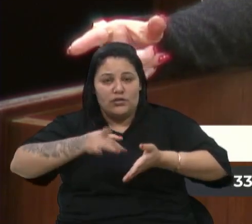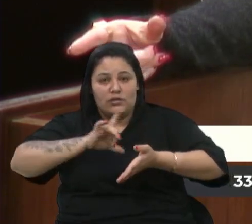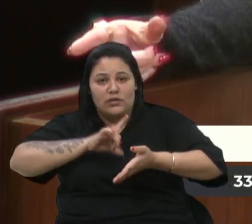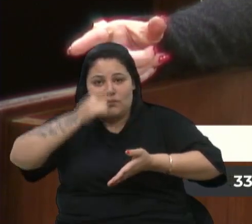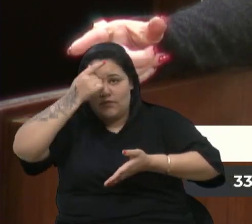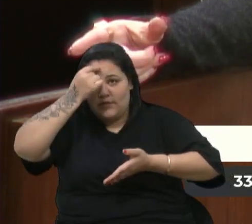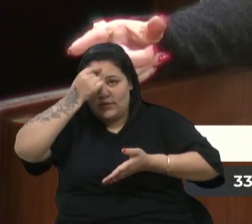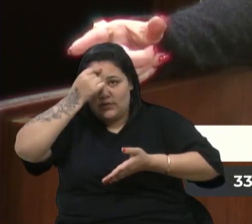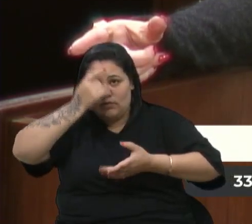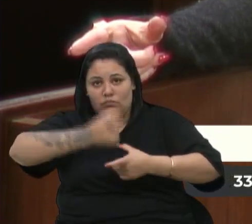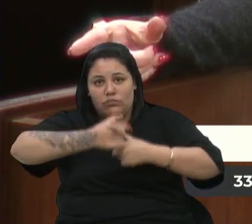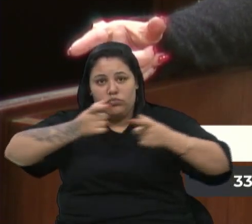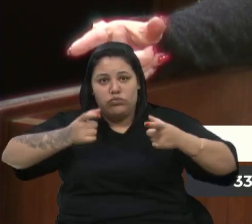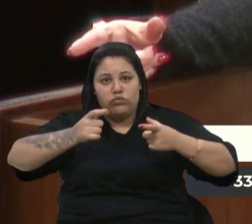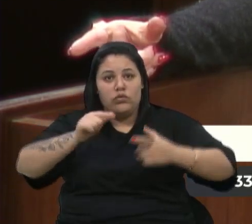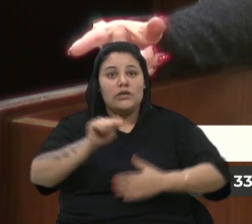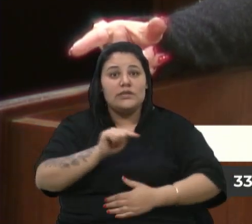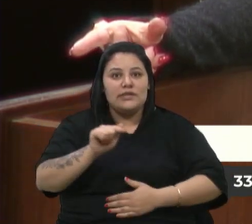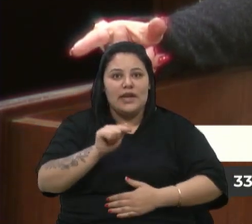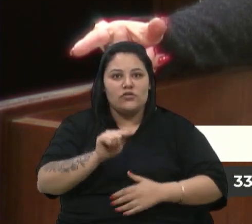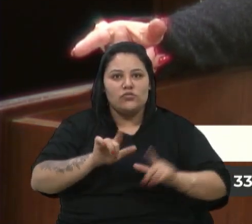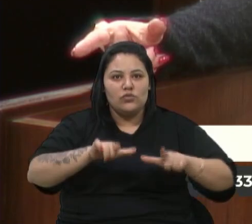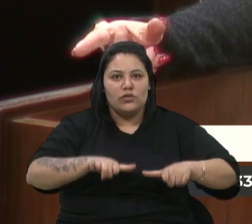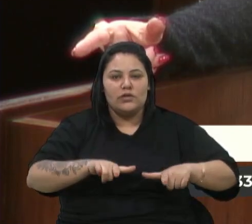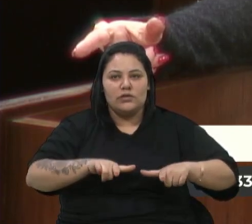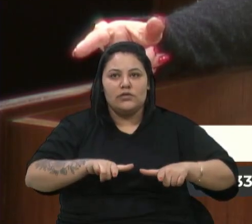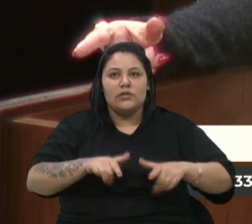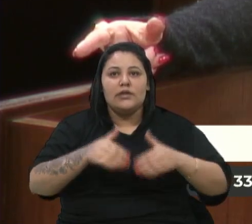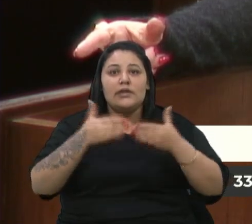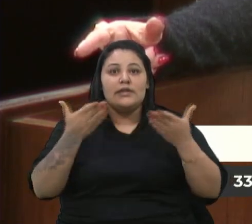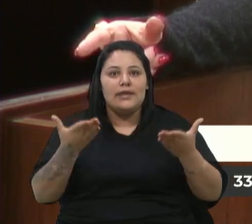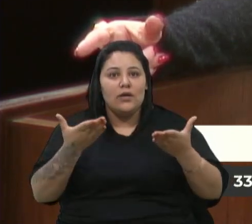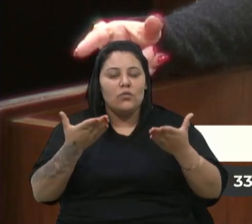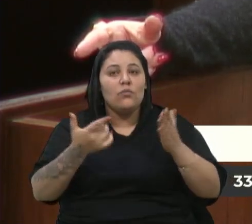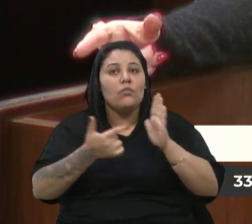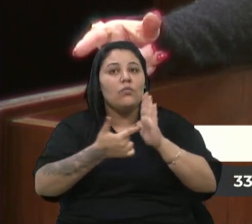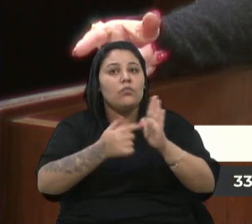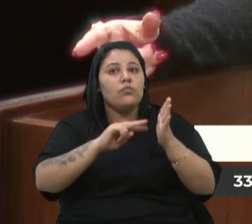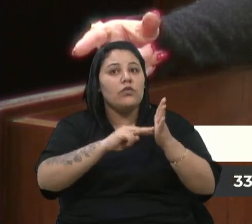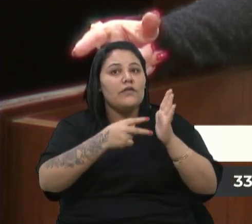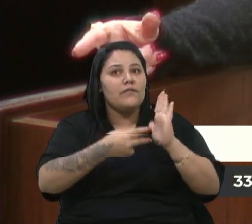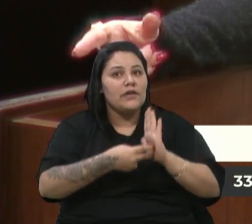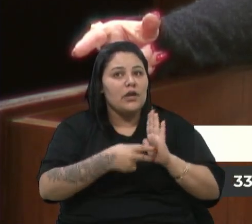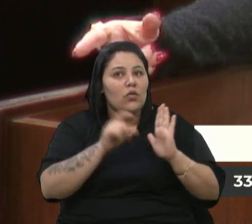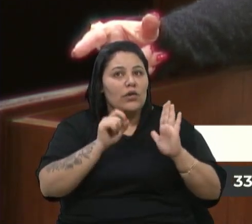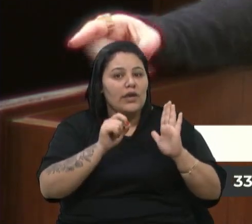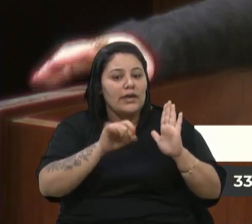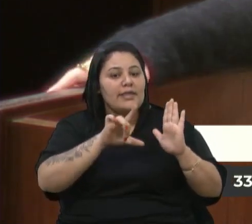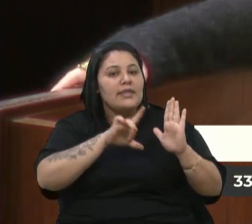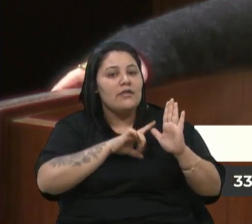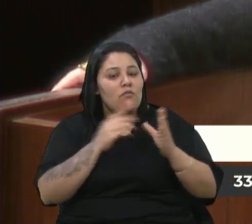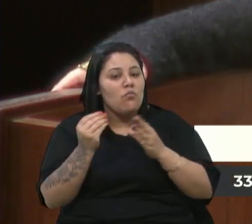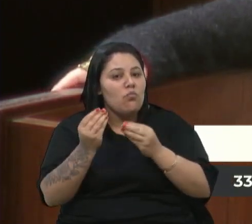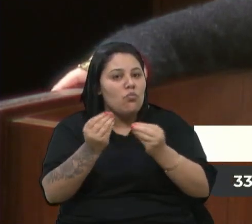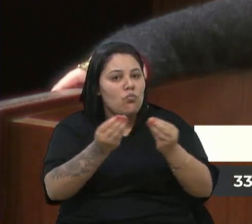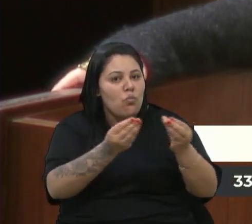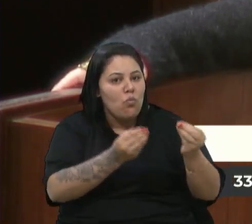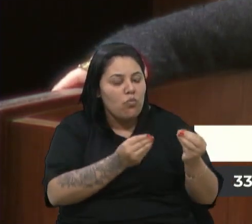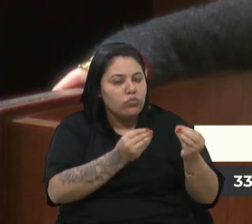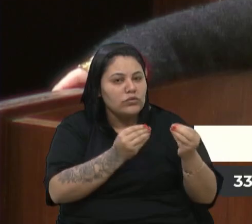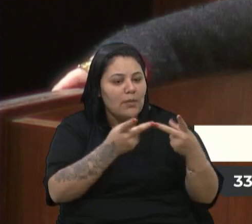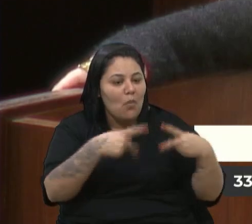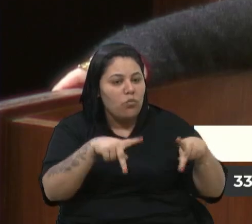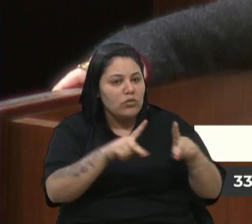em 7º lugar. Então, isto mostra que teve um apelo, que teve um